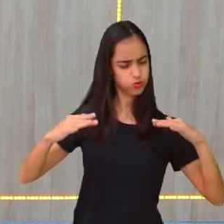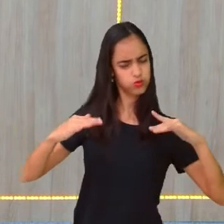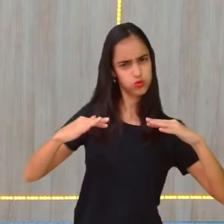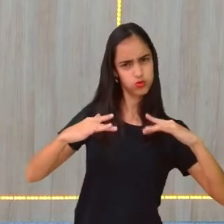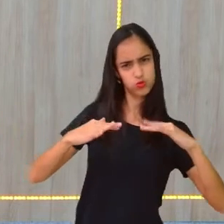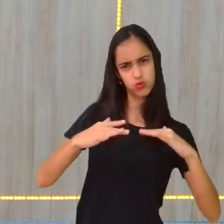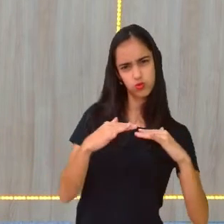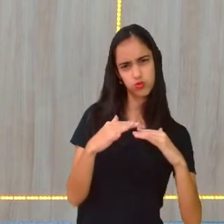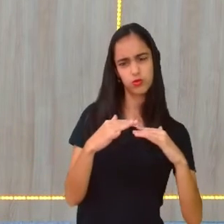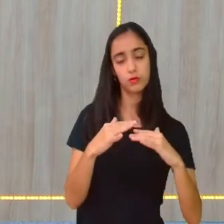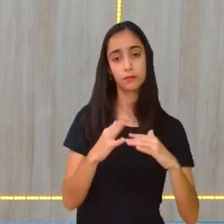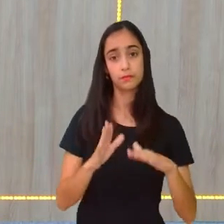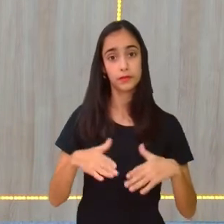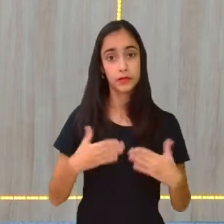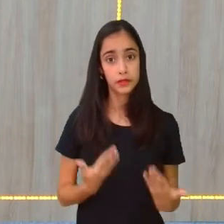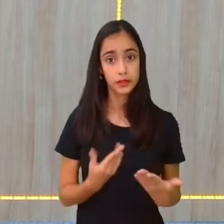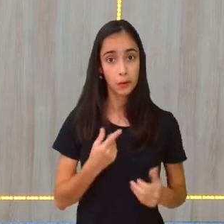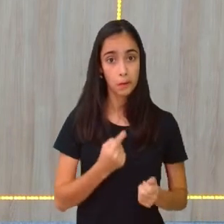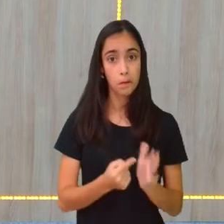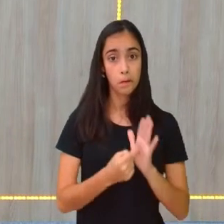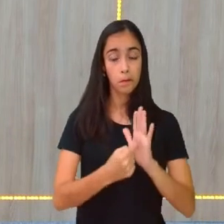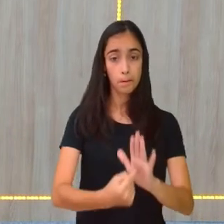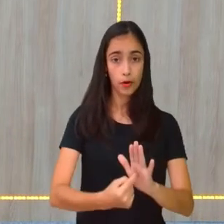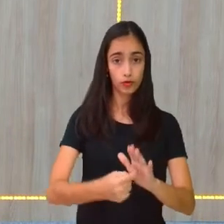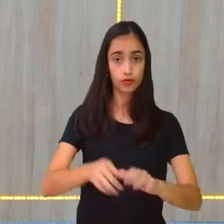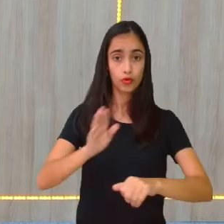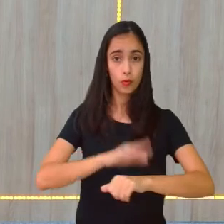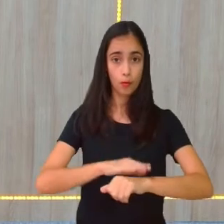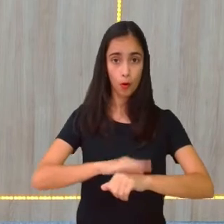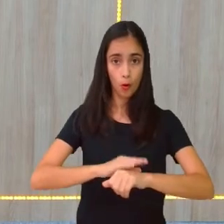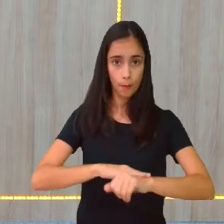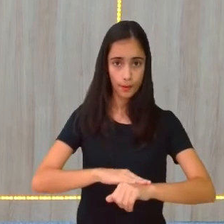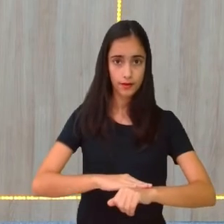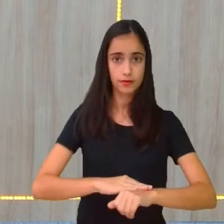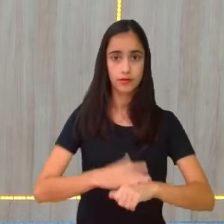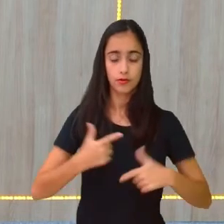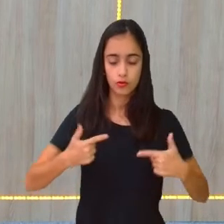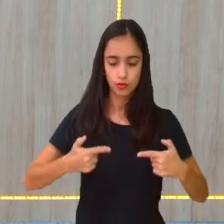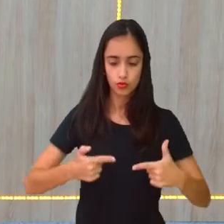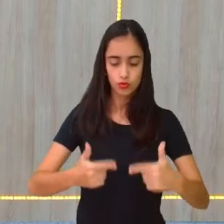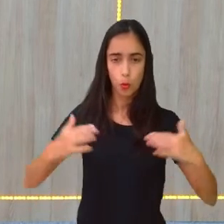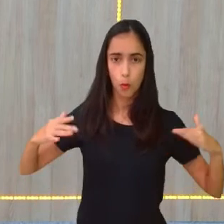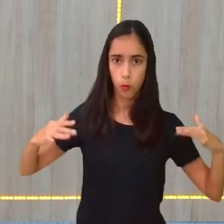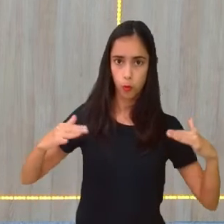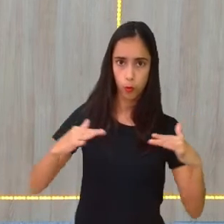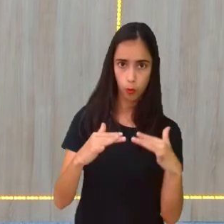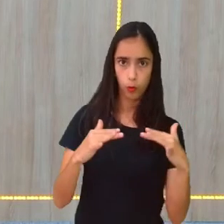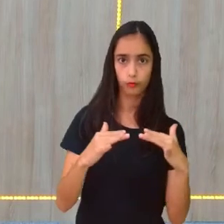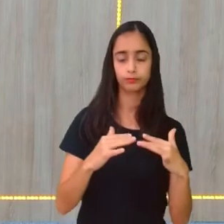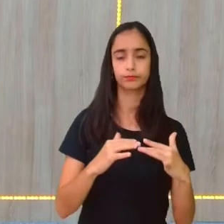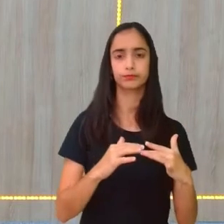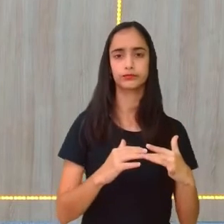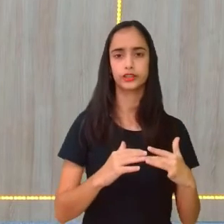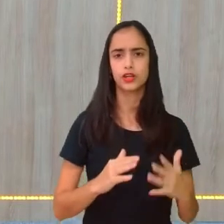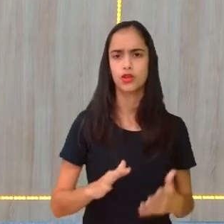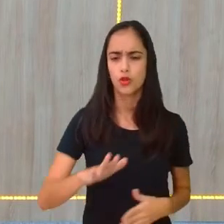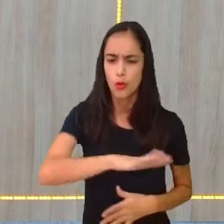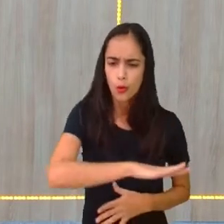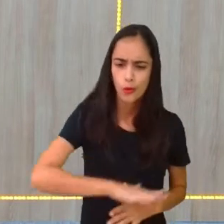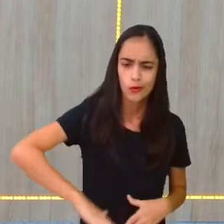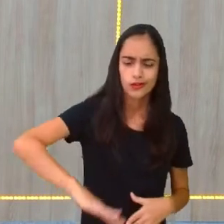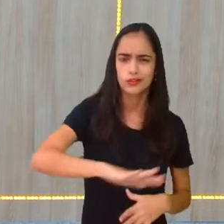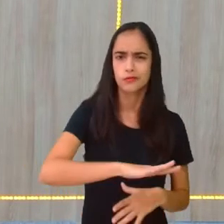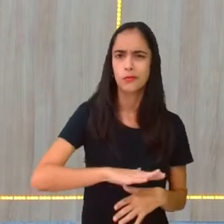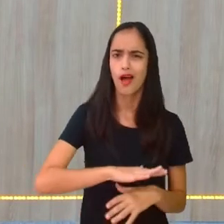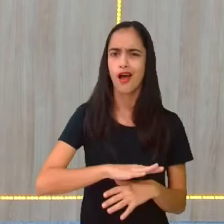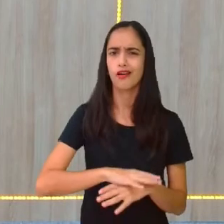nessa batalha, né? Esse episódio que foi a batalha, né? No desfiladeiro das Termópilas, que era um desfiladeiro, né?